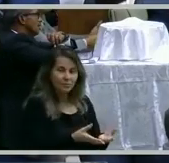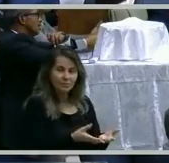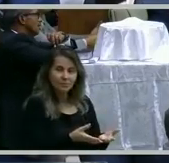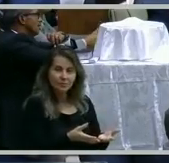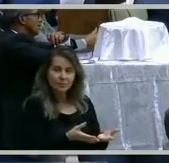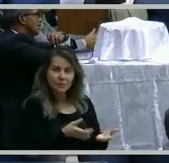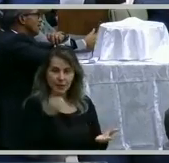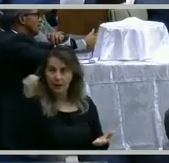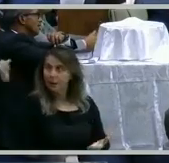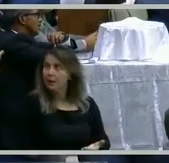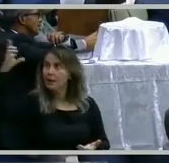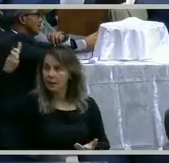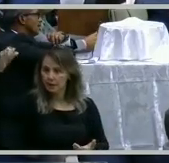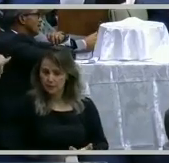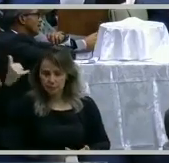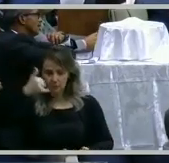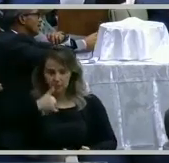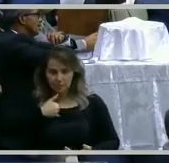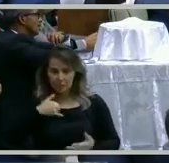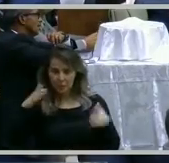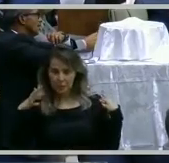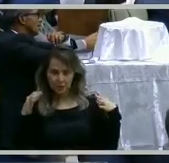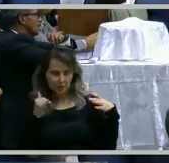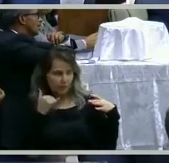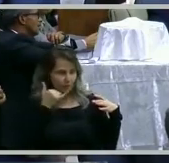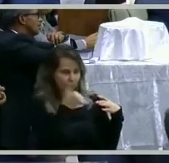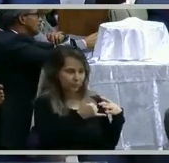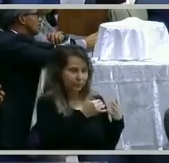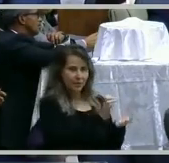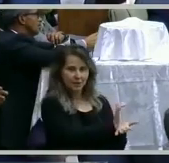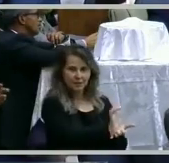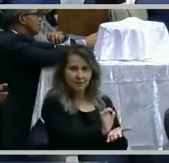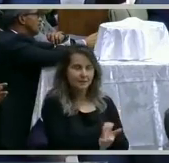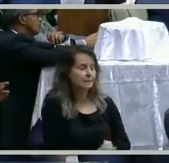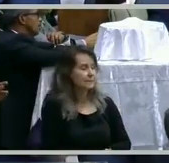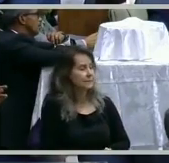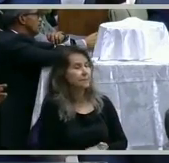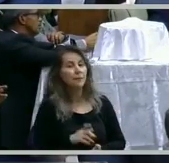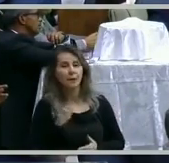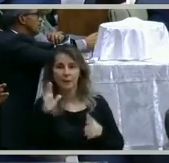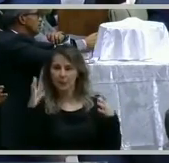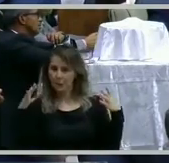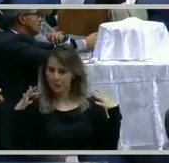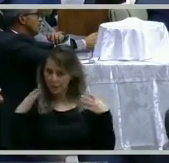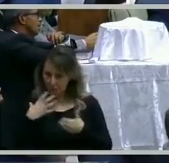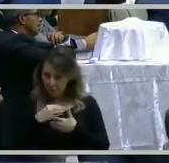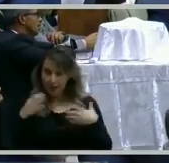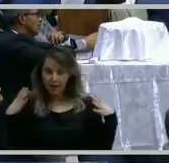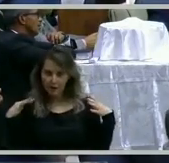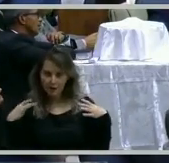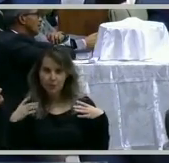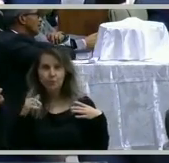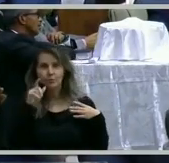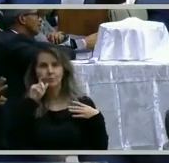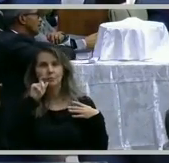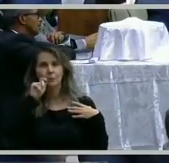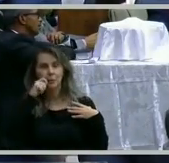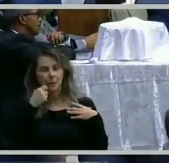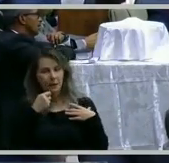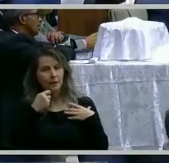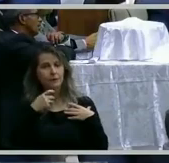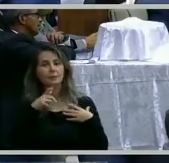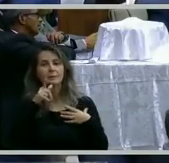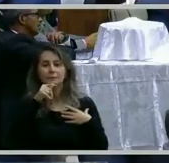água e uma mensagem. Pão, aí diga comigo, anjo. Pão. Água. E mensagem.